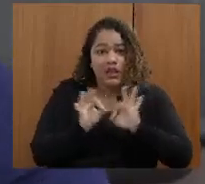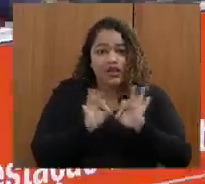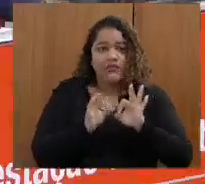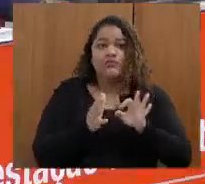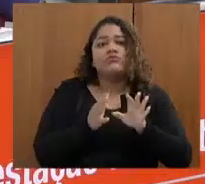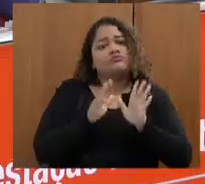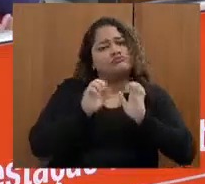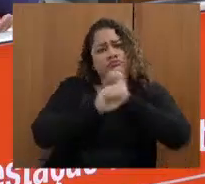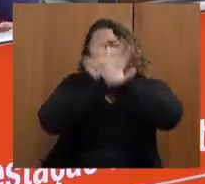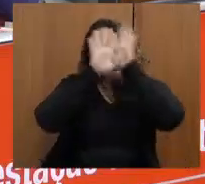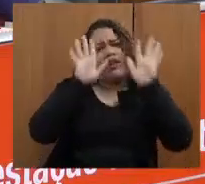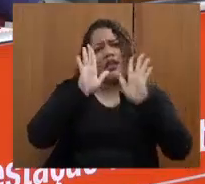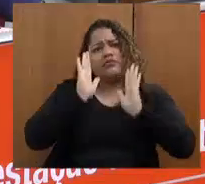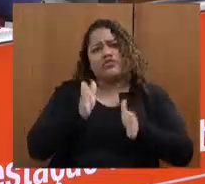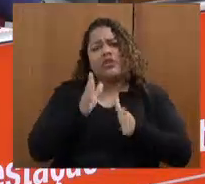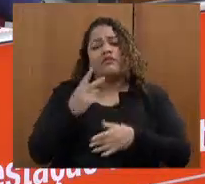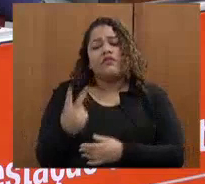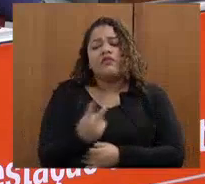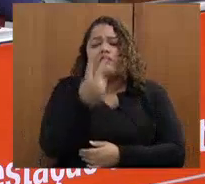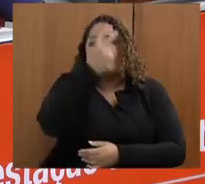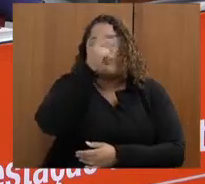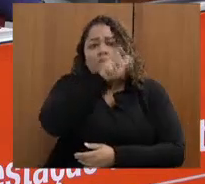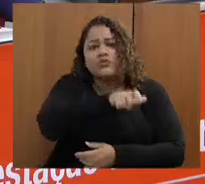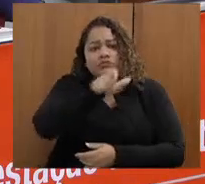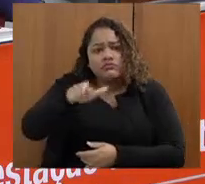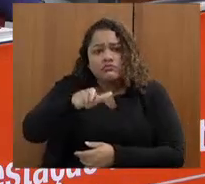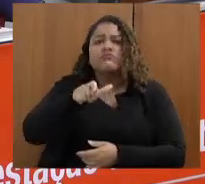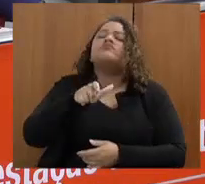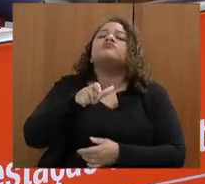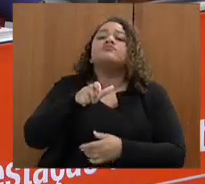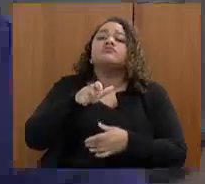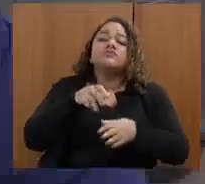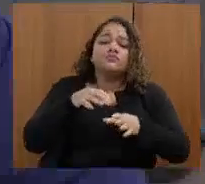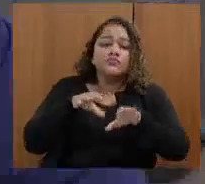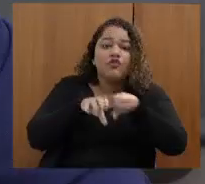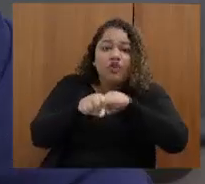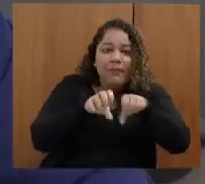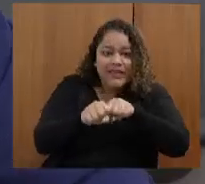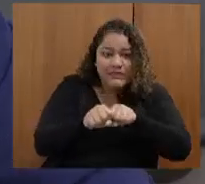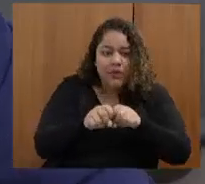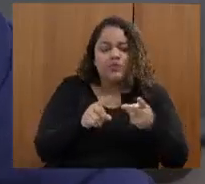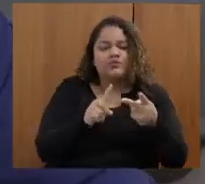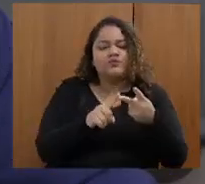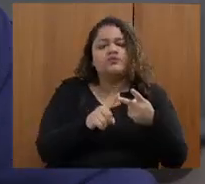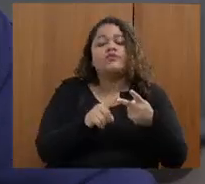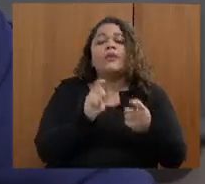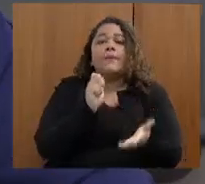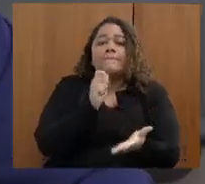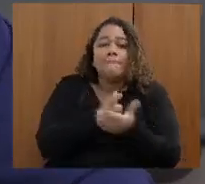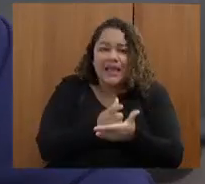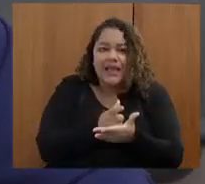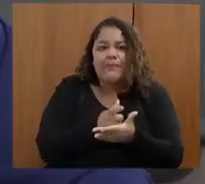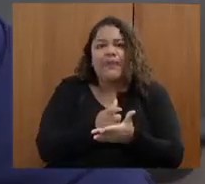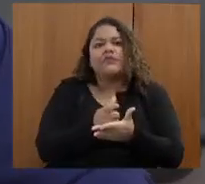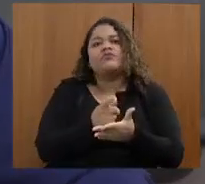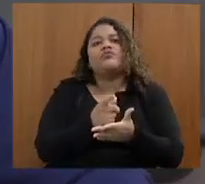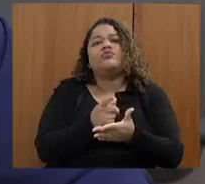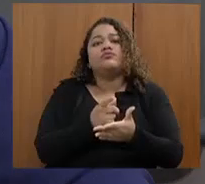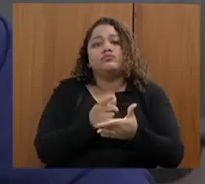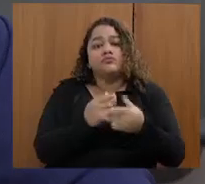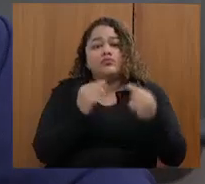claro que é valorização do servidores através de informação pagamento e cumprimento do piso salarial